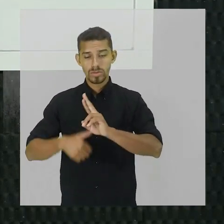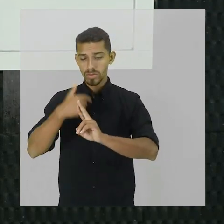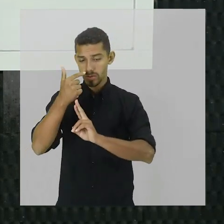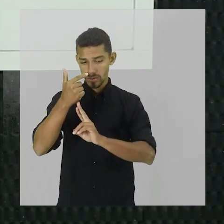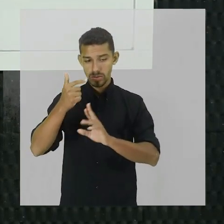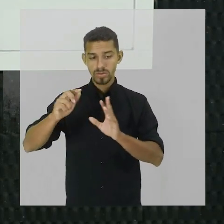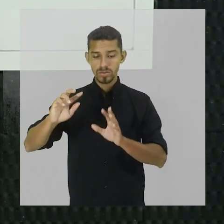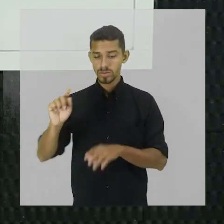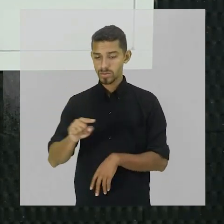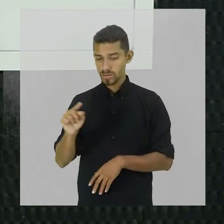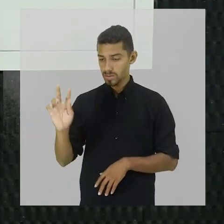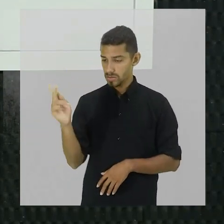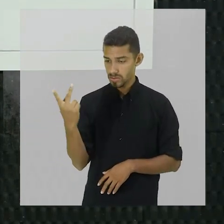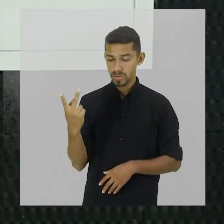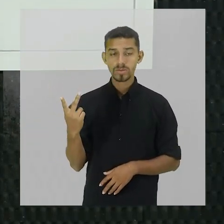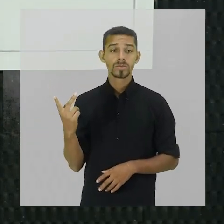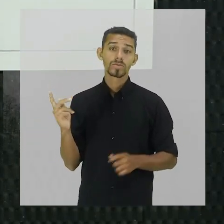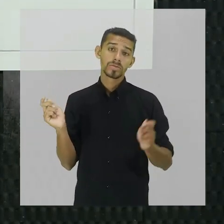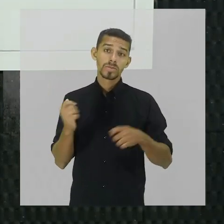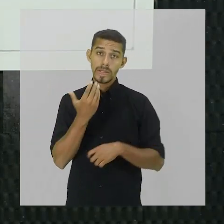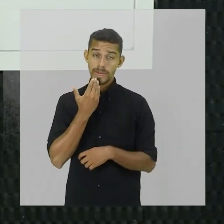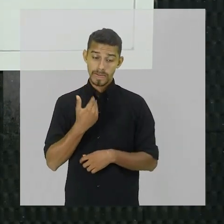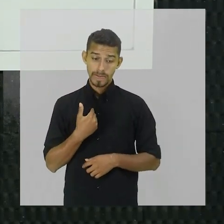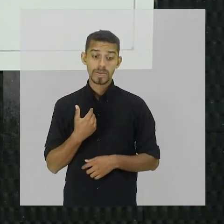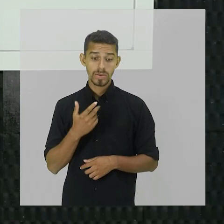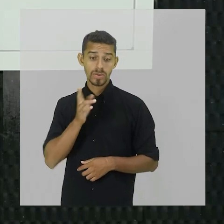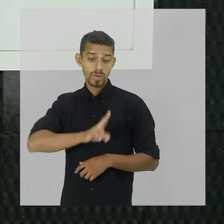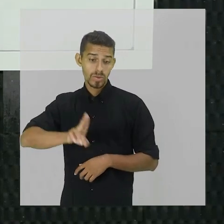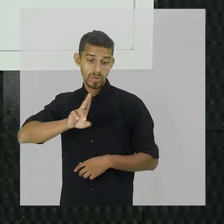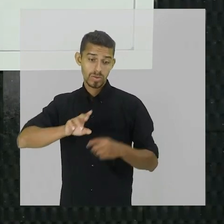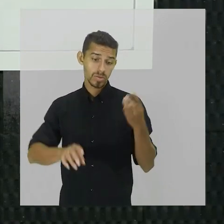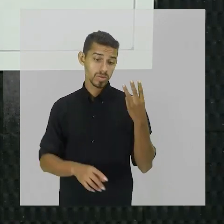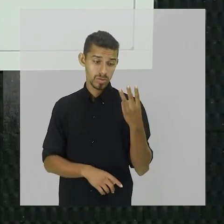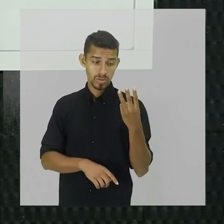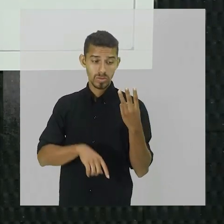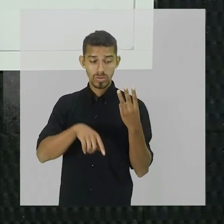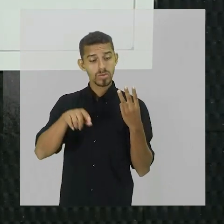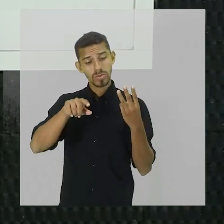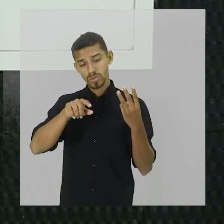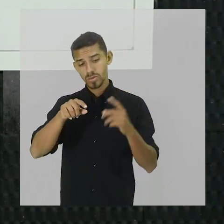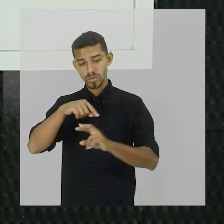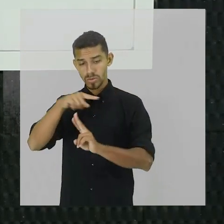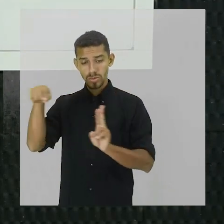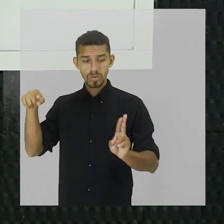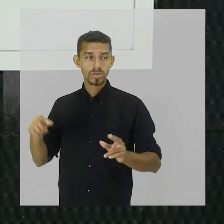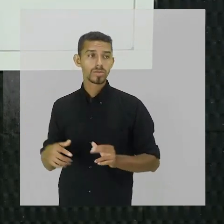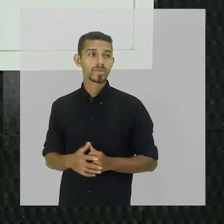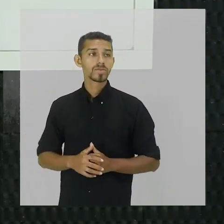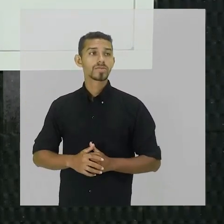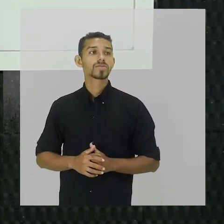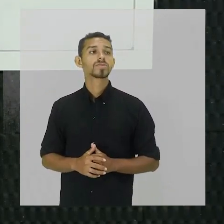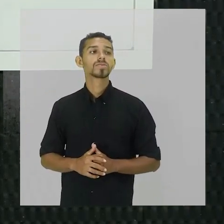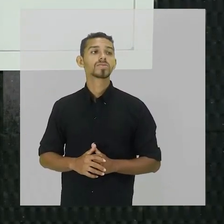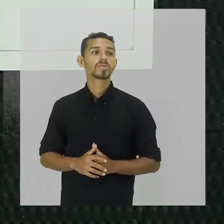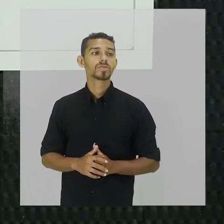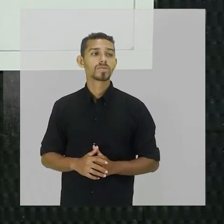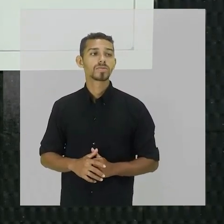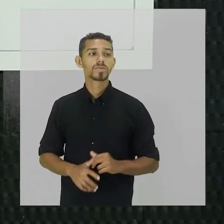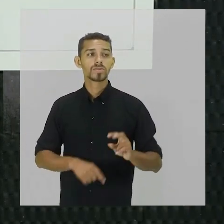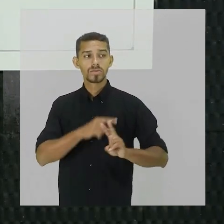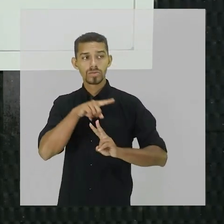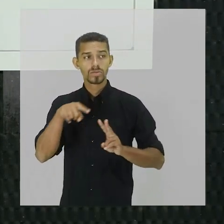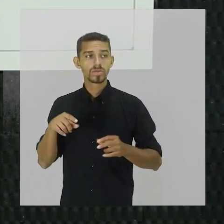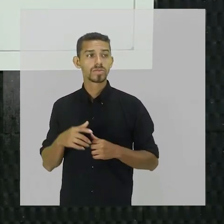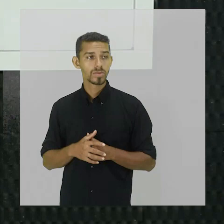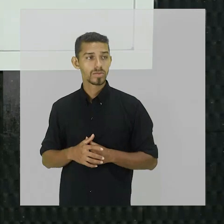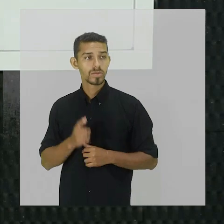altura, certo? Ele pediu até para usar 3 como aproximação para π. Então o que vai acontecer? É que vai dar 150